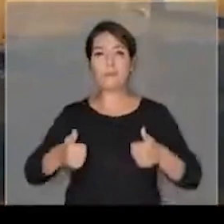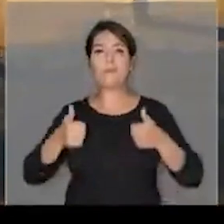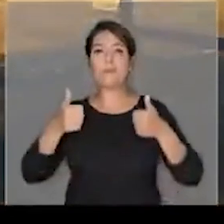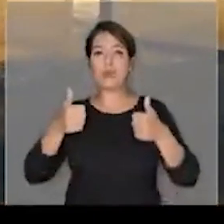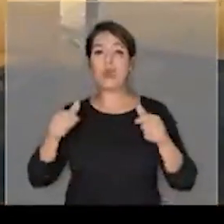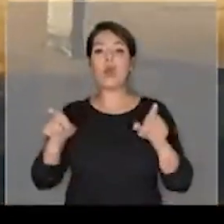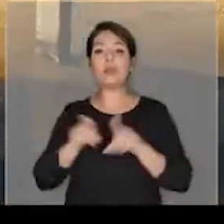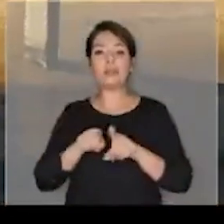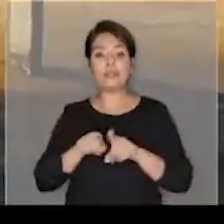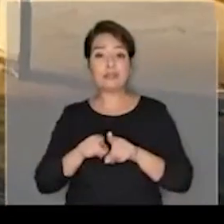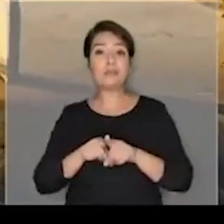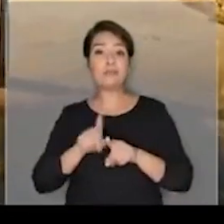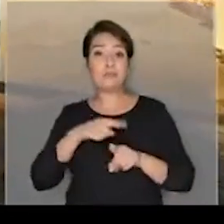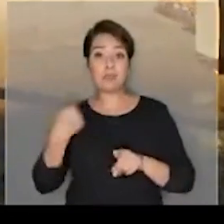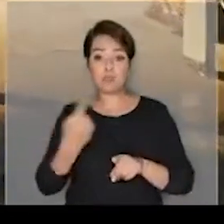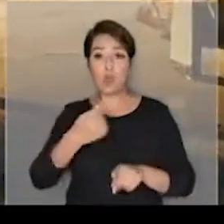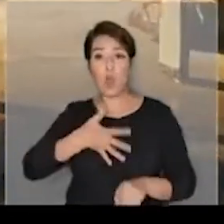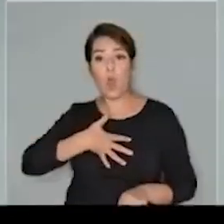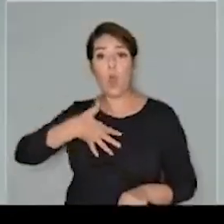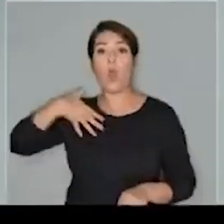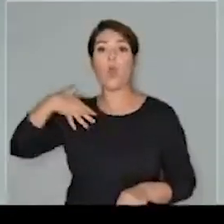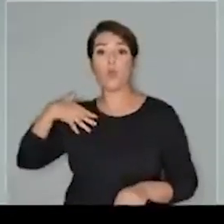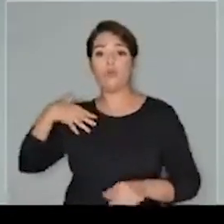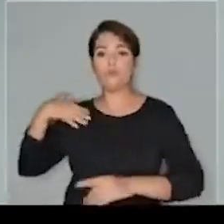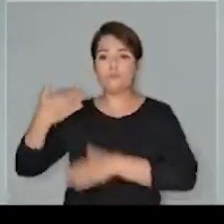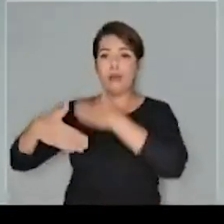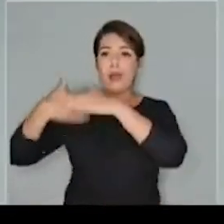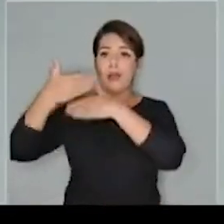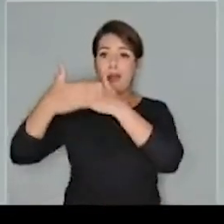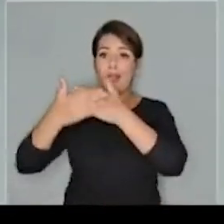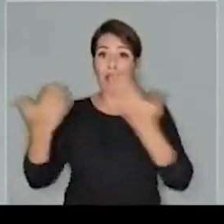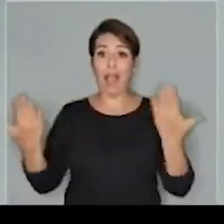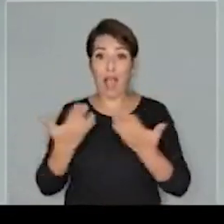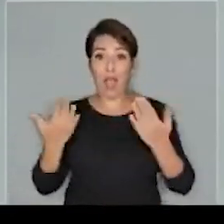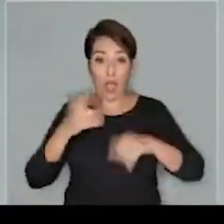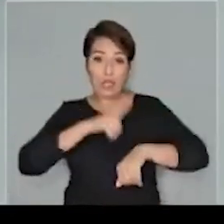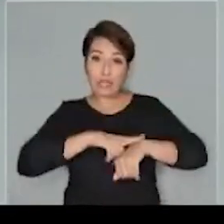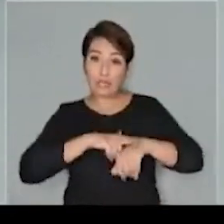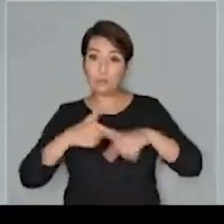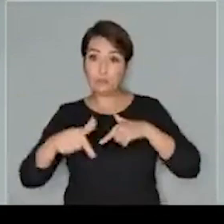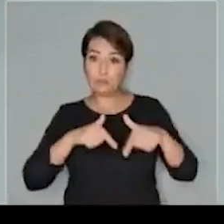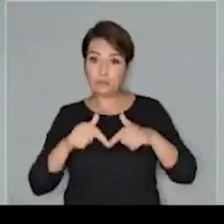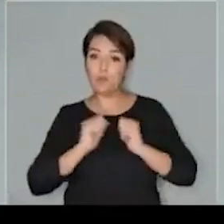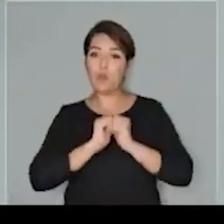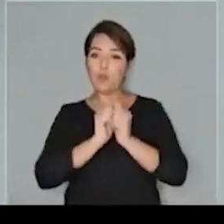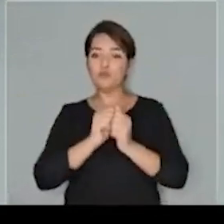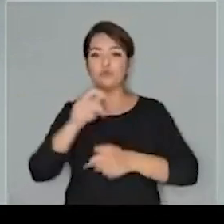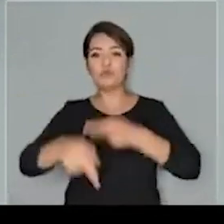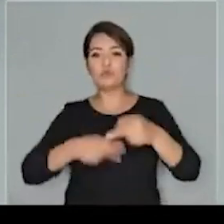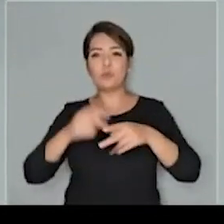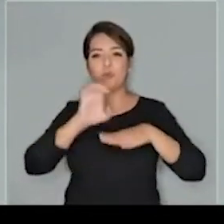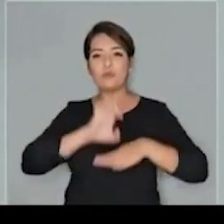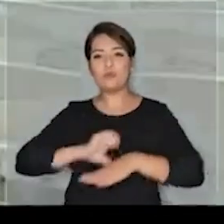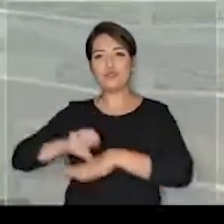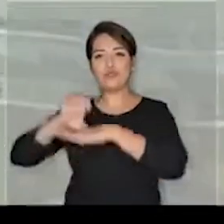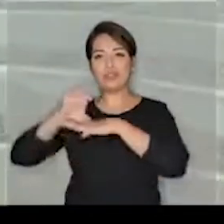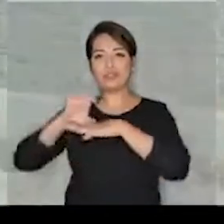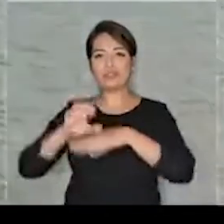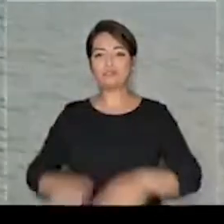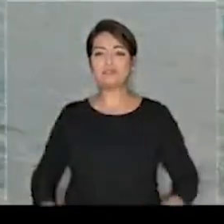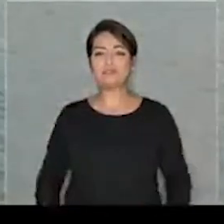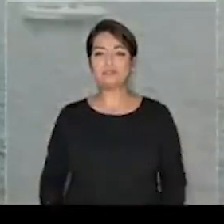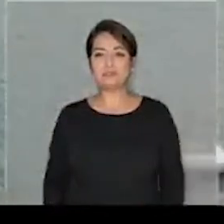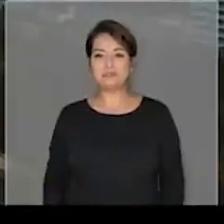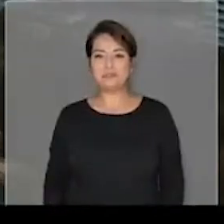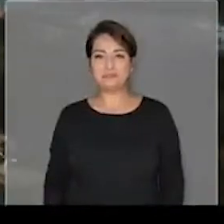muito orgulho de tudo que construímos agora é hora de trabalhar para o povo do nosso Estado